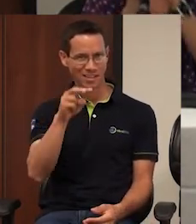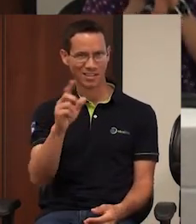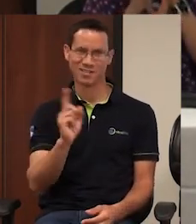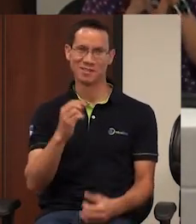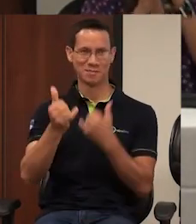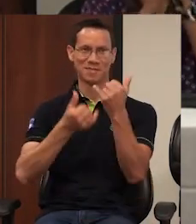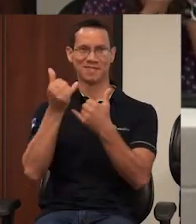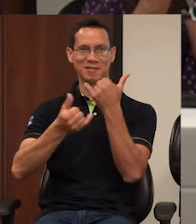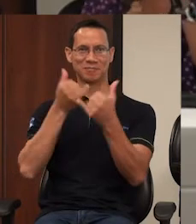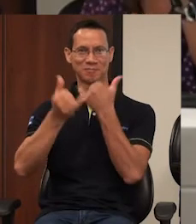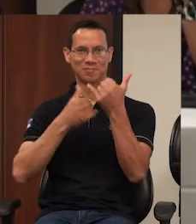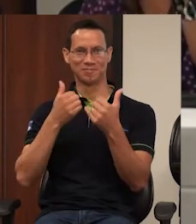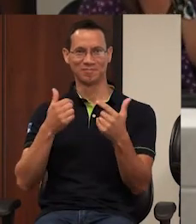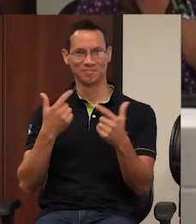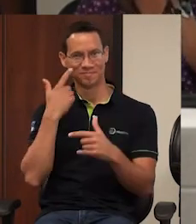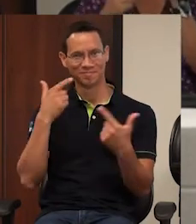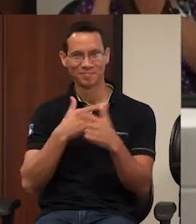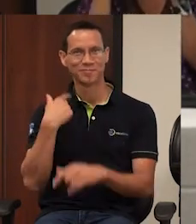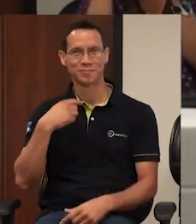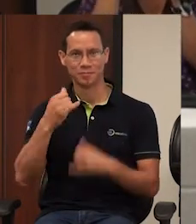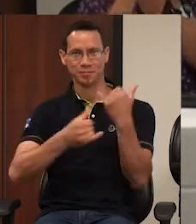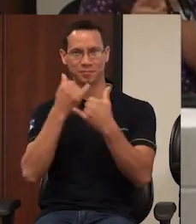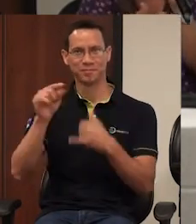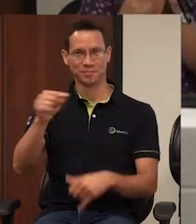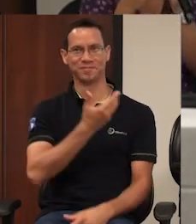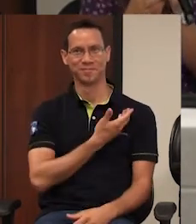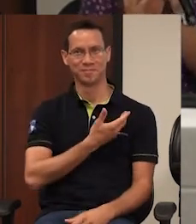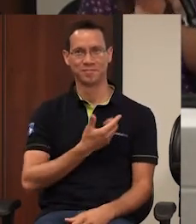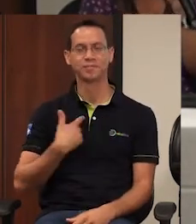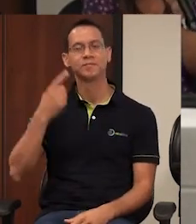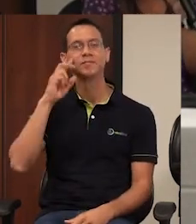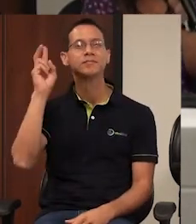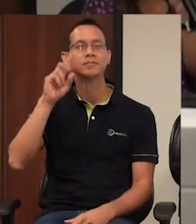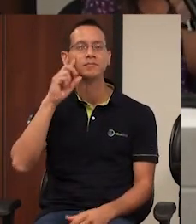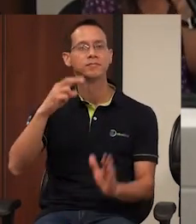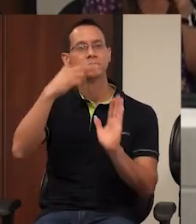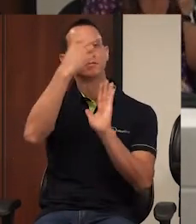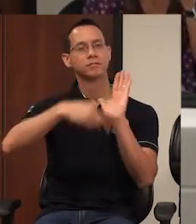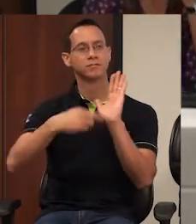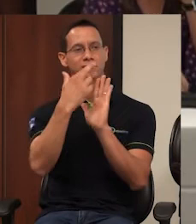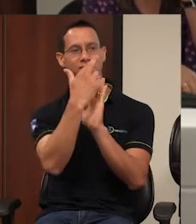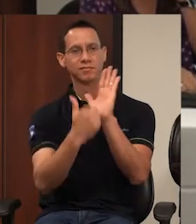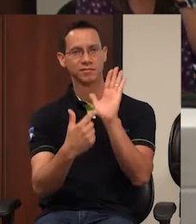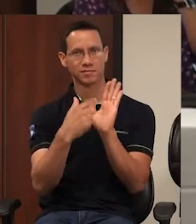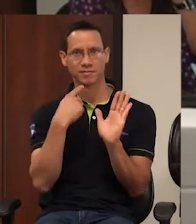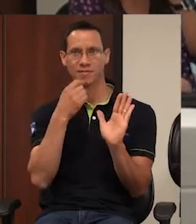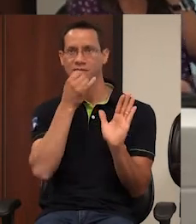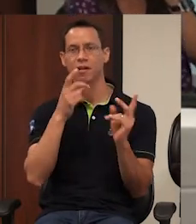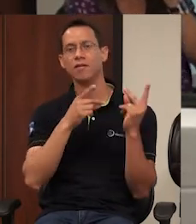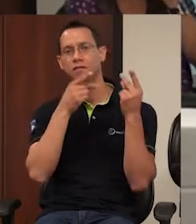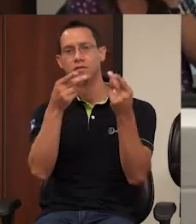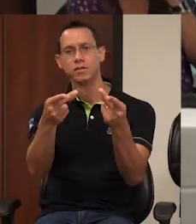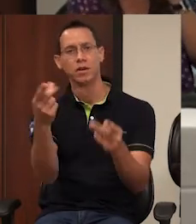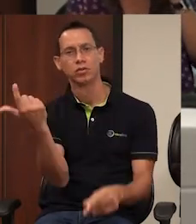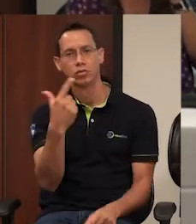Brincadeira, brinco com as minhas amigas, é brincadeira. Mas quando eu lembro quando eu leio os relatórios que na visita não